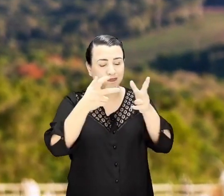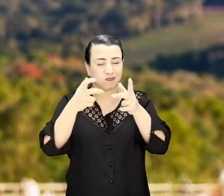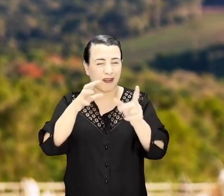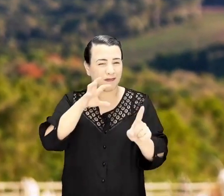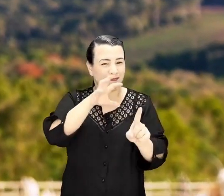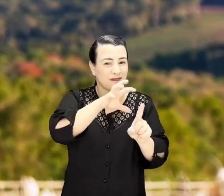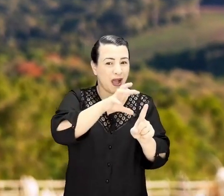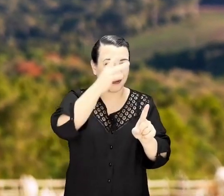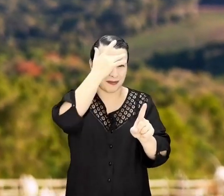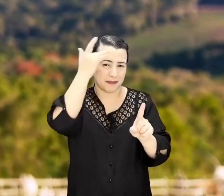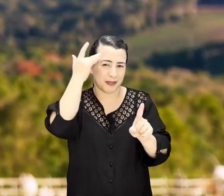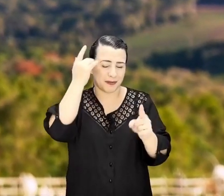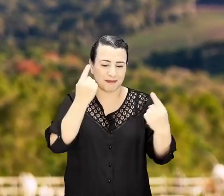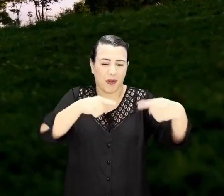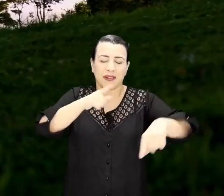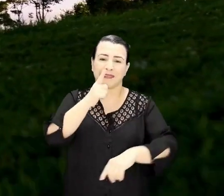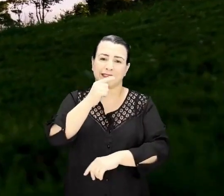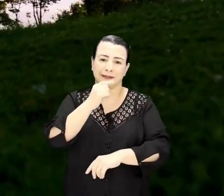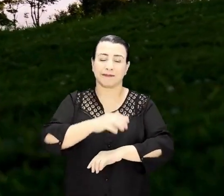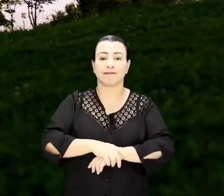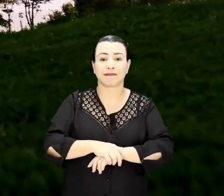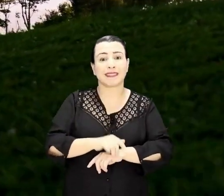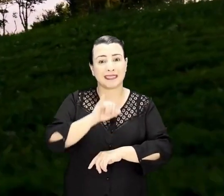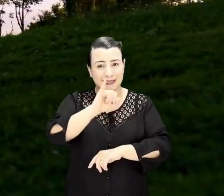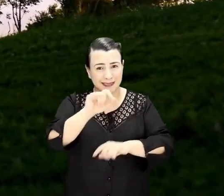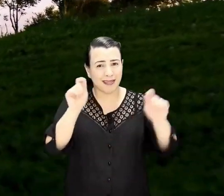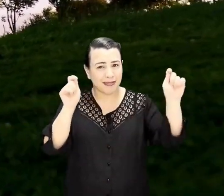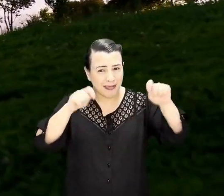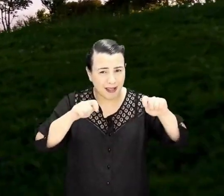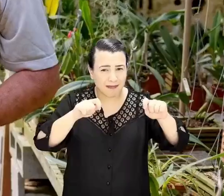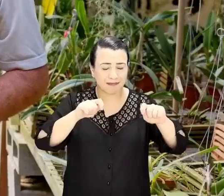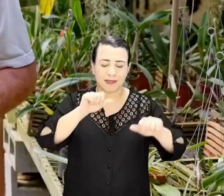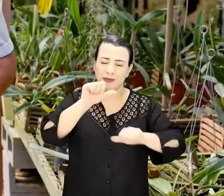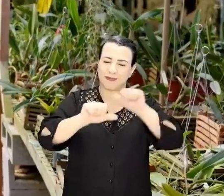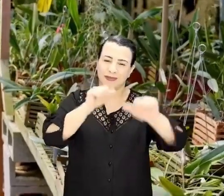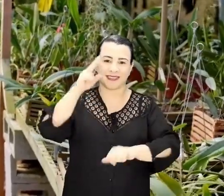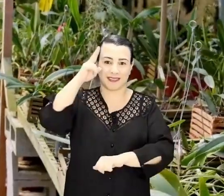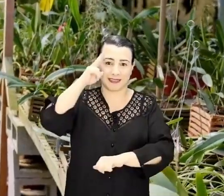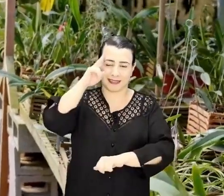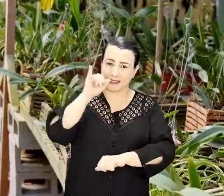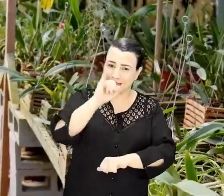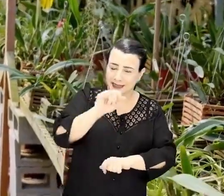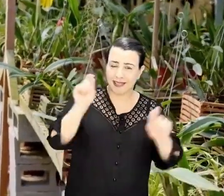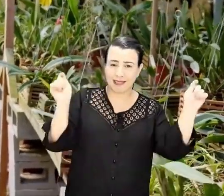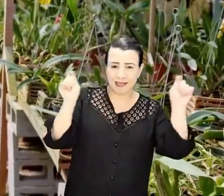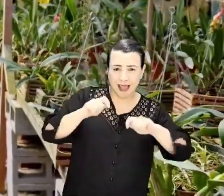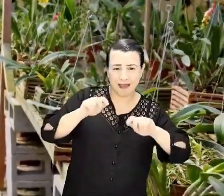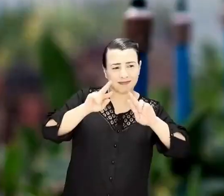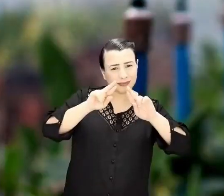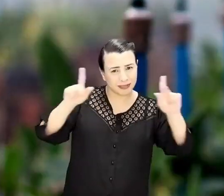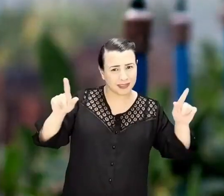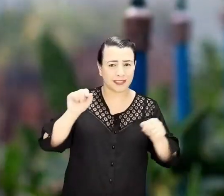humanas sobre esse recurso precioso. Mas e se pudéssemos mudar essa história? E se pudéssemos fazer a